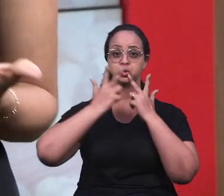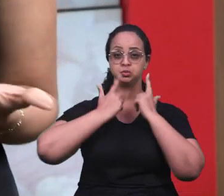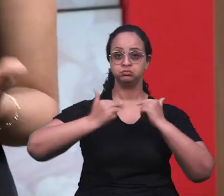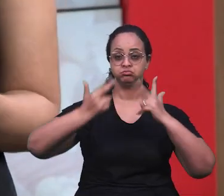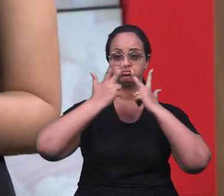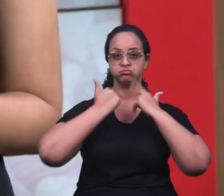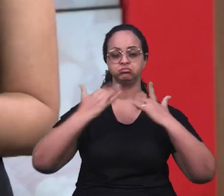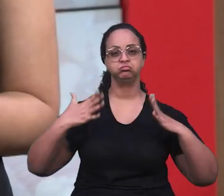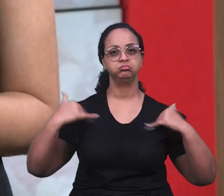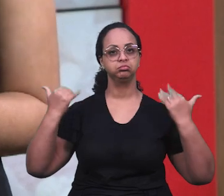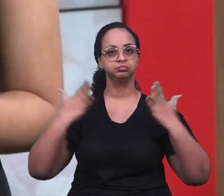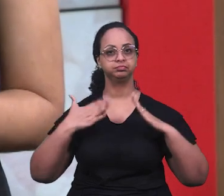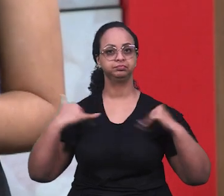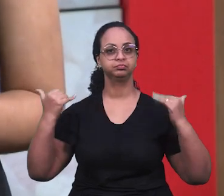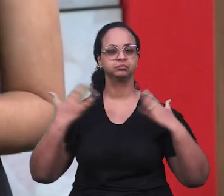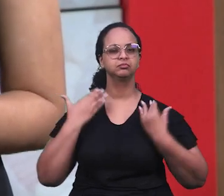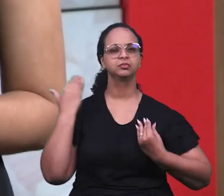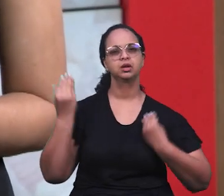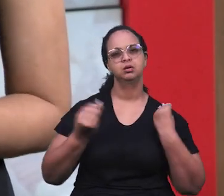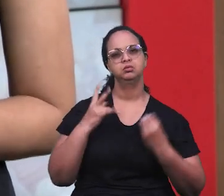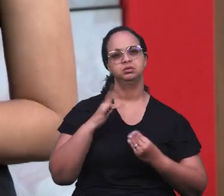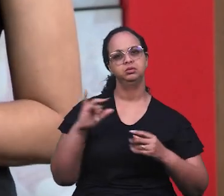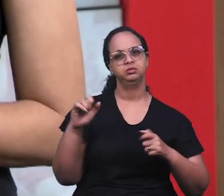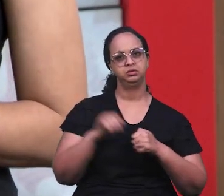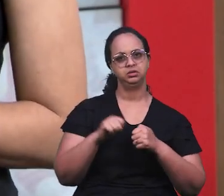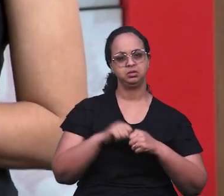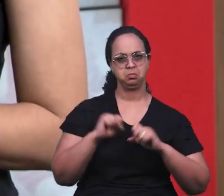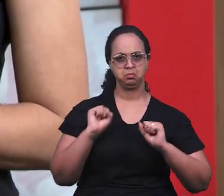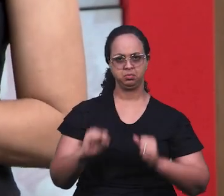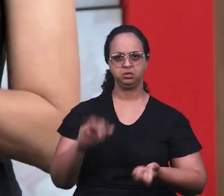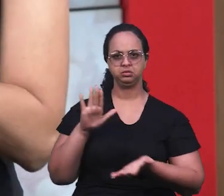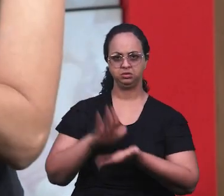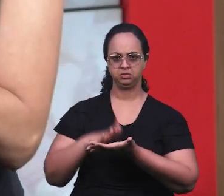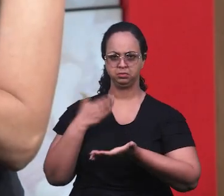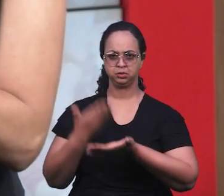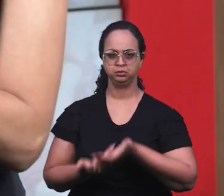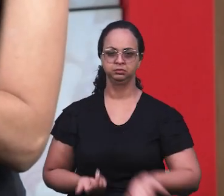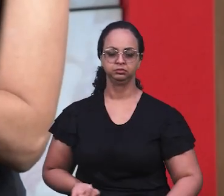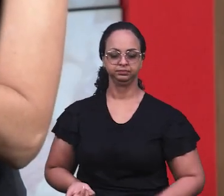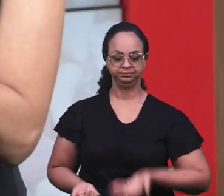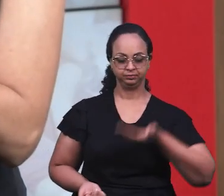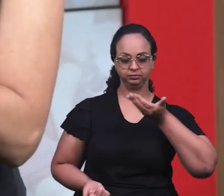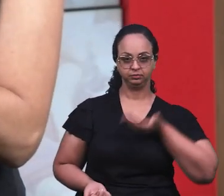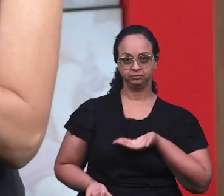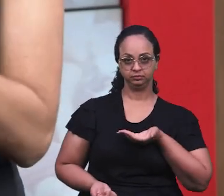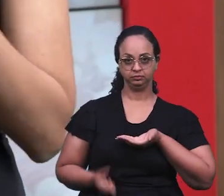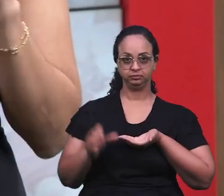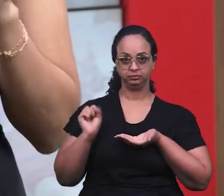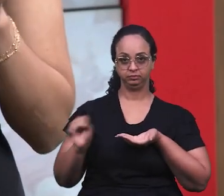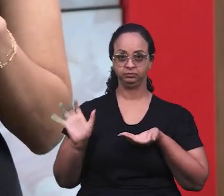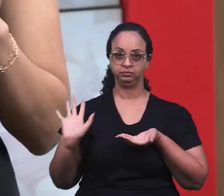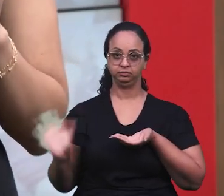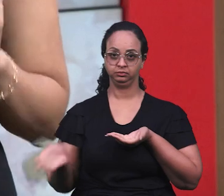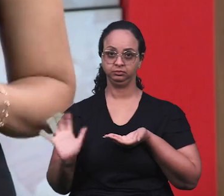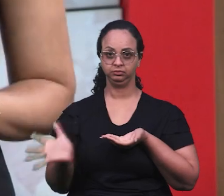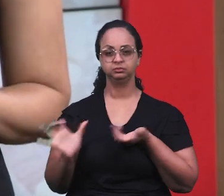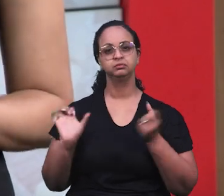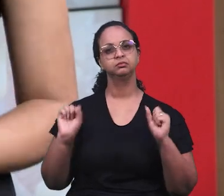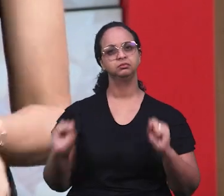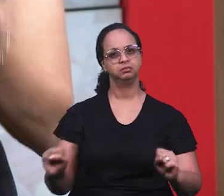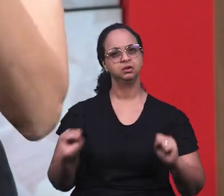em mensagem profética. E aí, posso interpretar aqui com os elementos e com uma mão